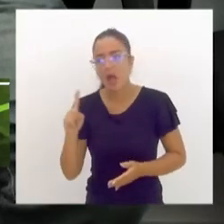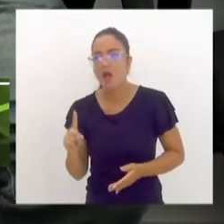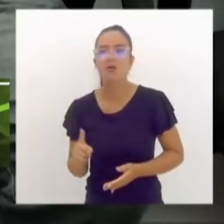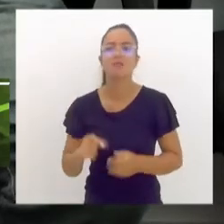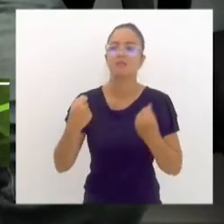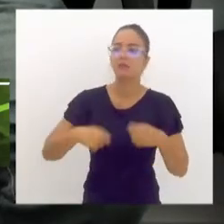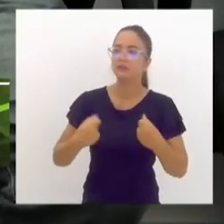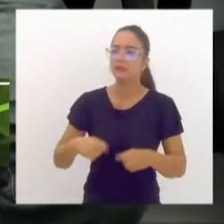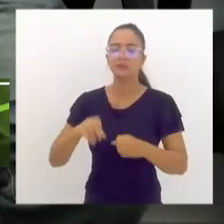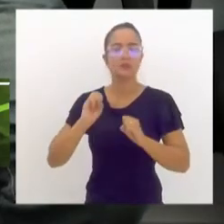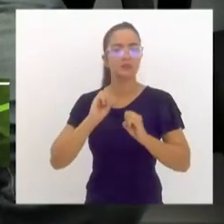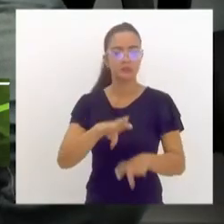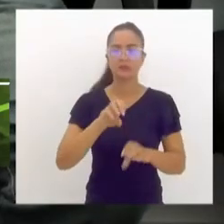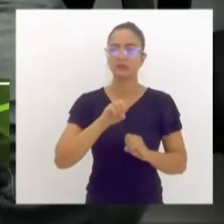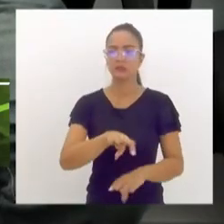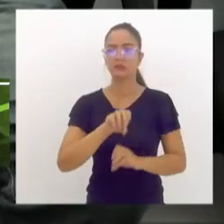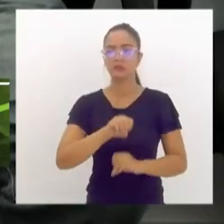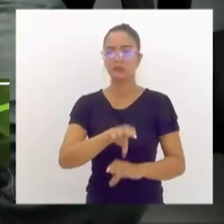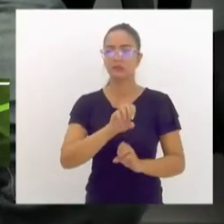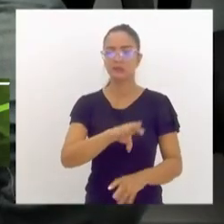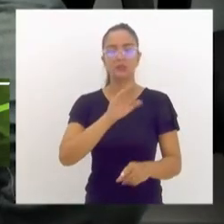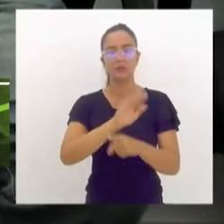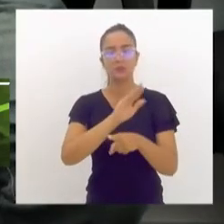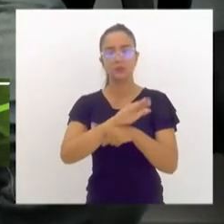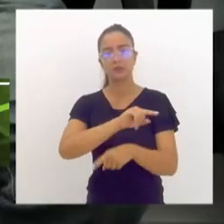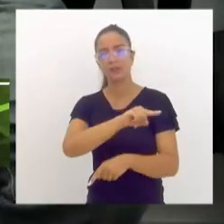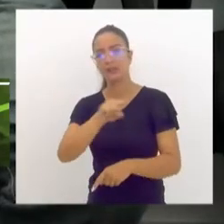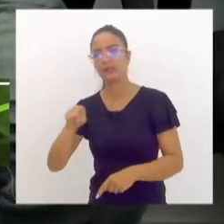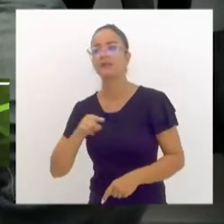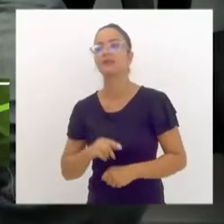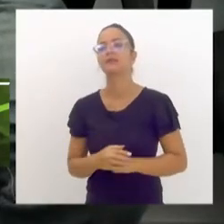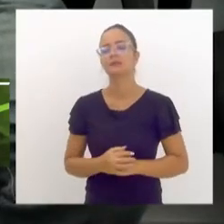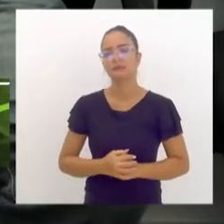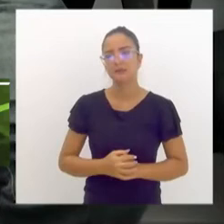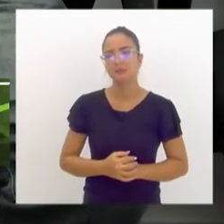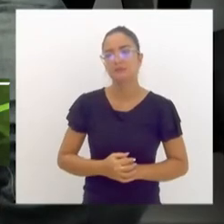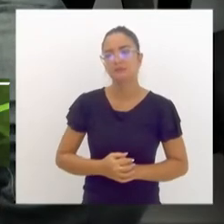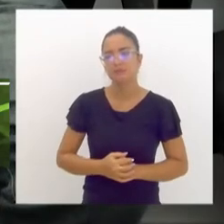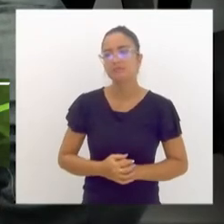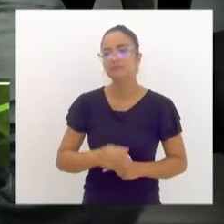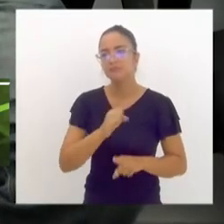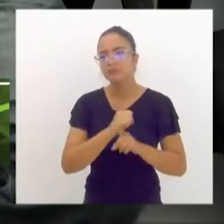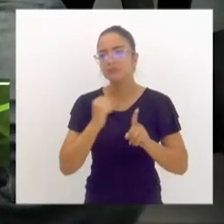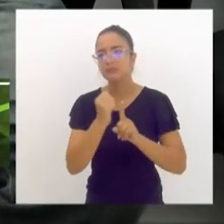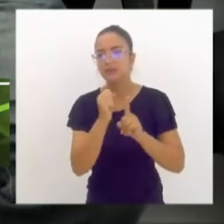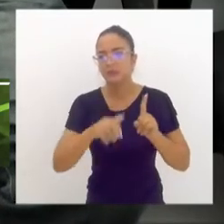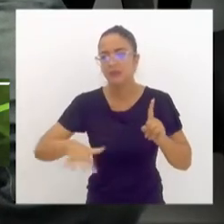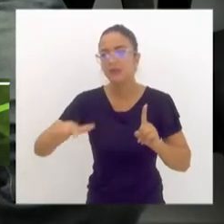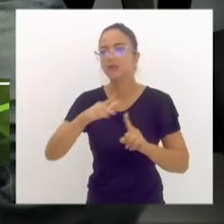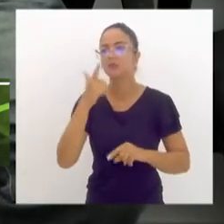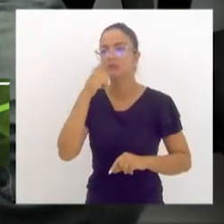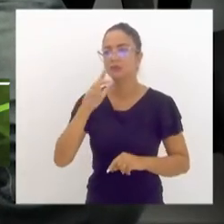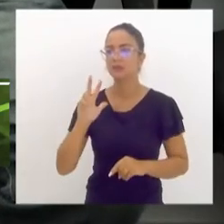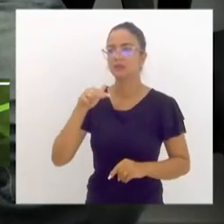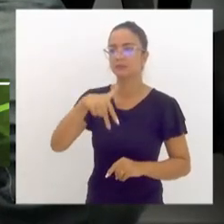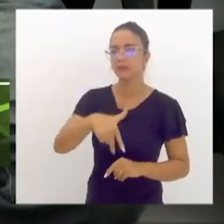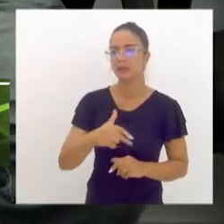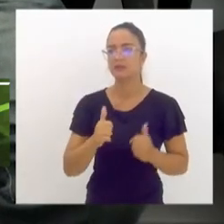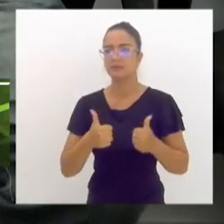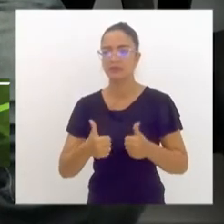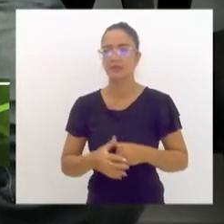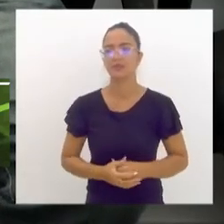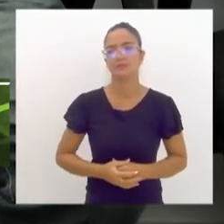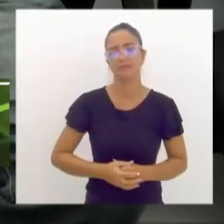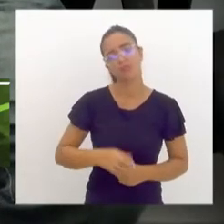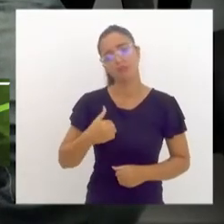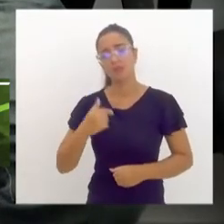que isso torne uma condição melhor a ele de ele buscar um espaço na sociedade. Eu gostaria de saber qual a